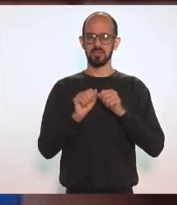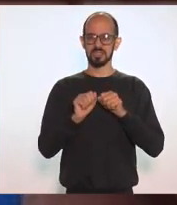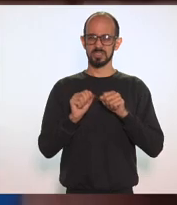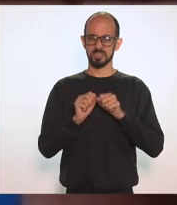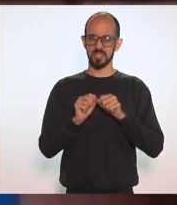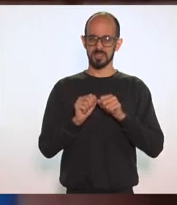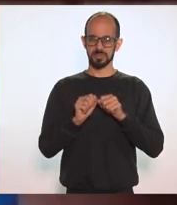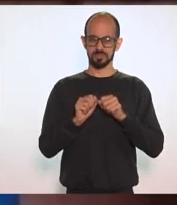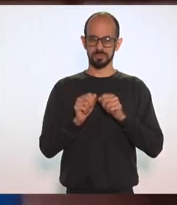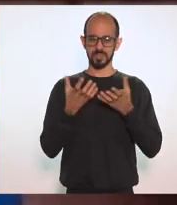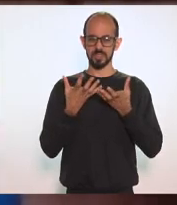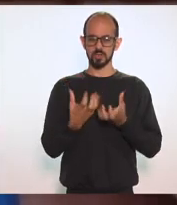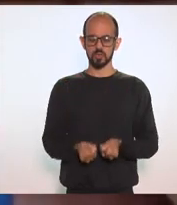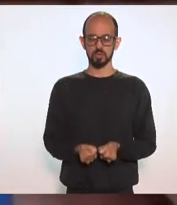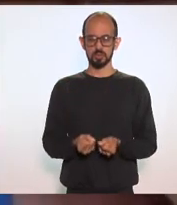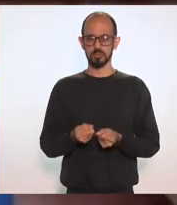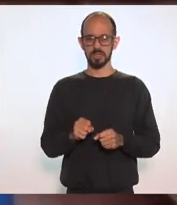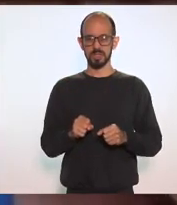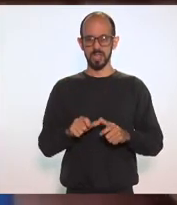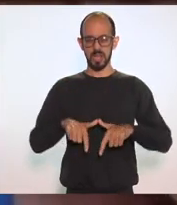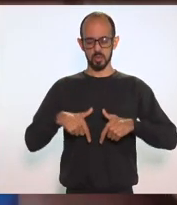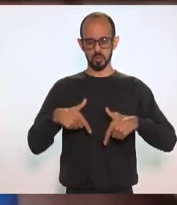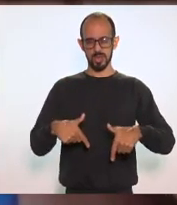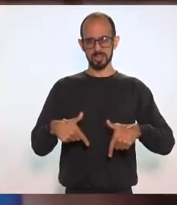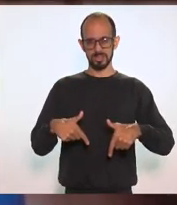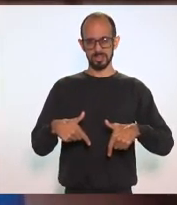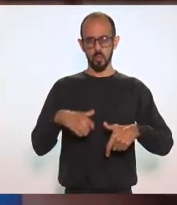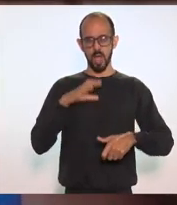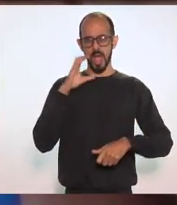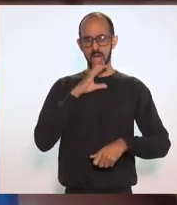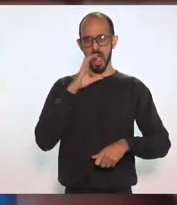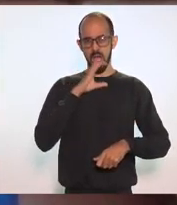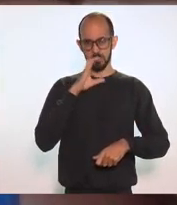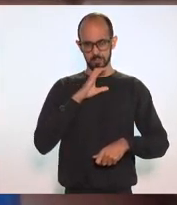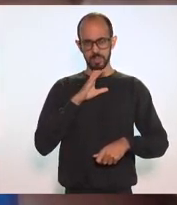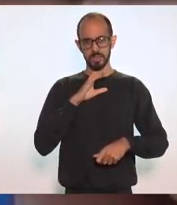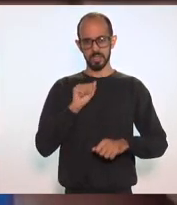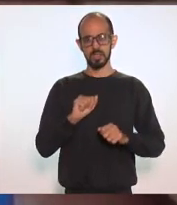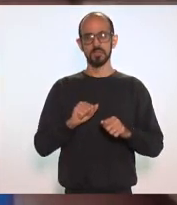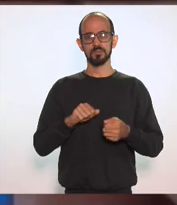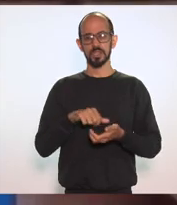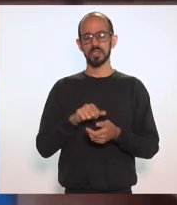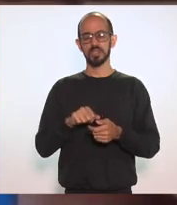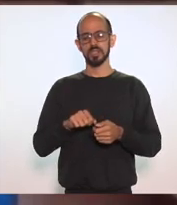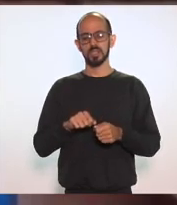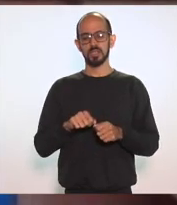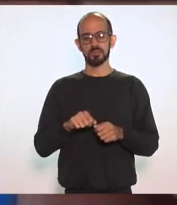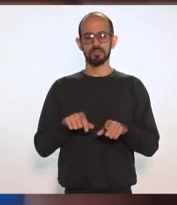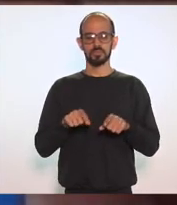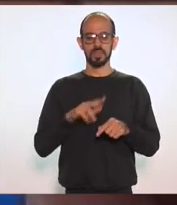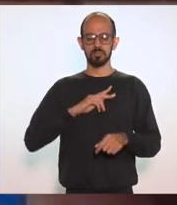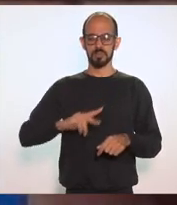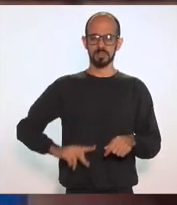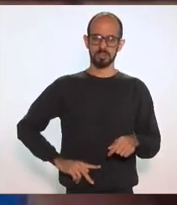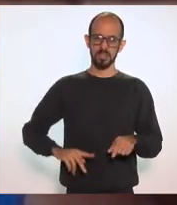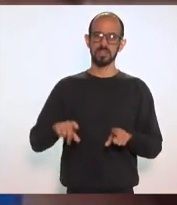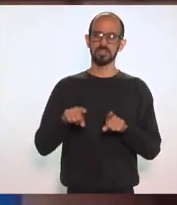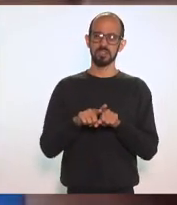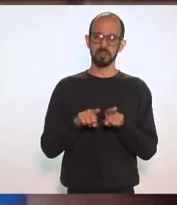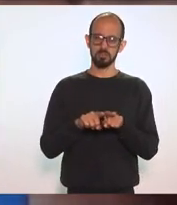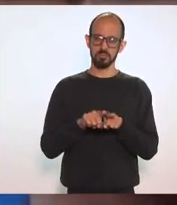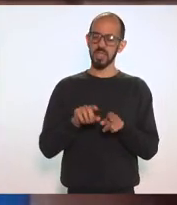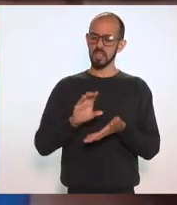vem fazendo, atuando com celeridade através do seu colegiado, da nossa presidência, não só em